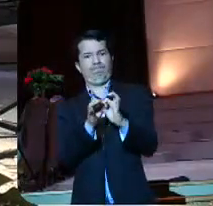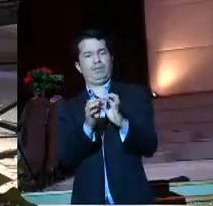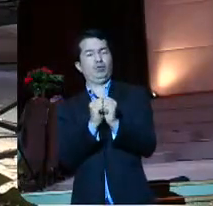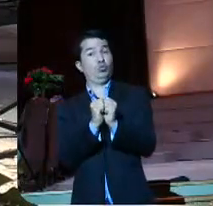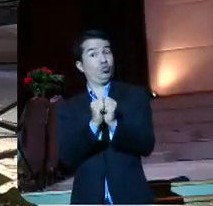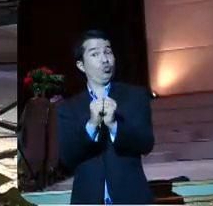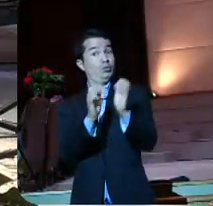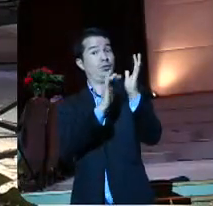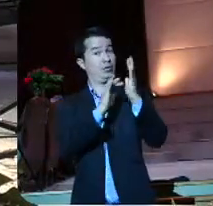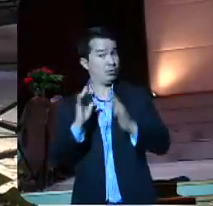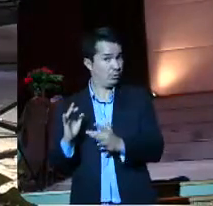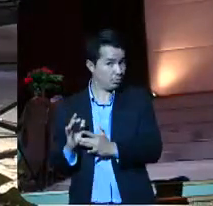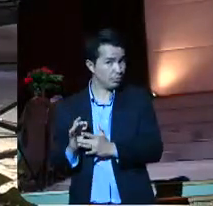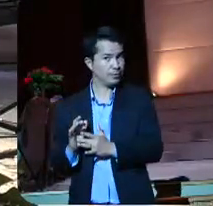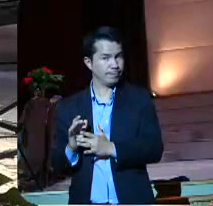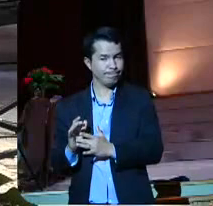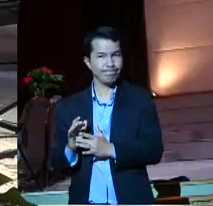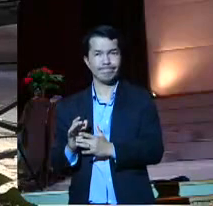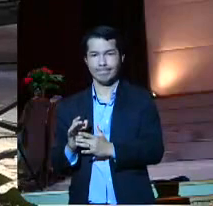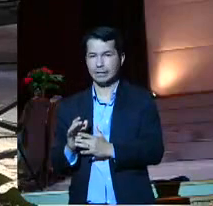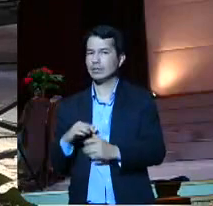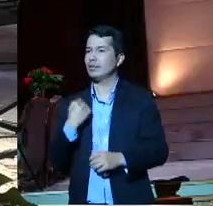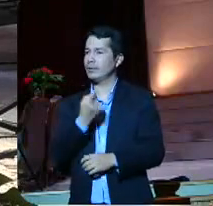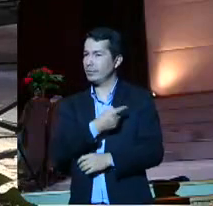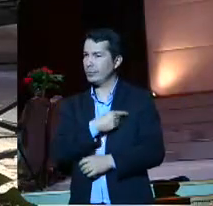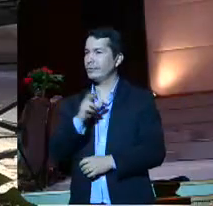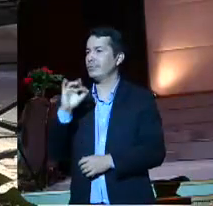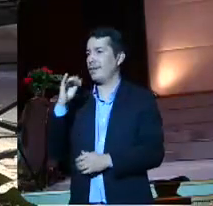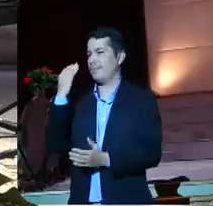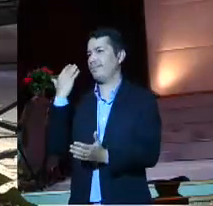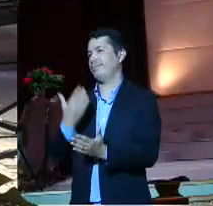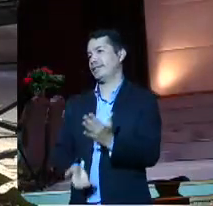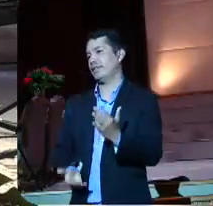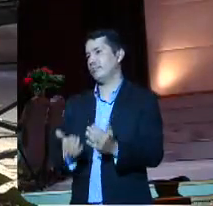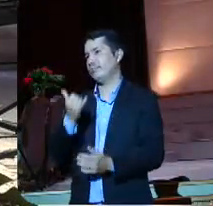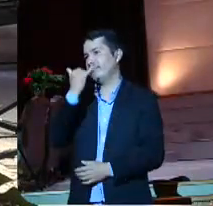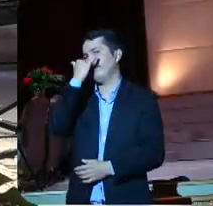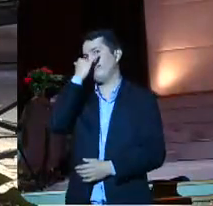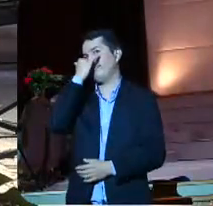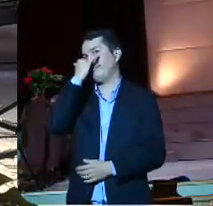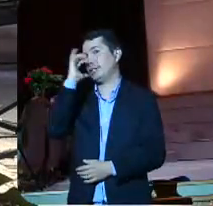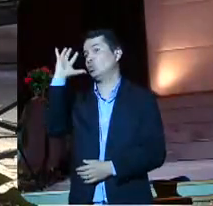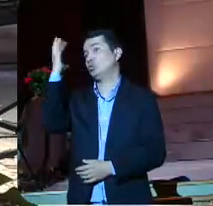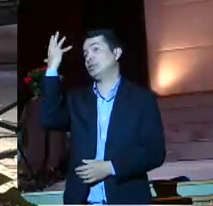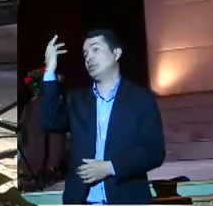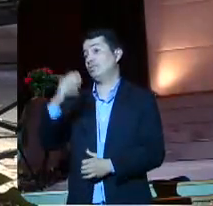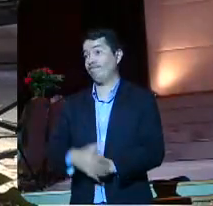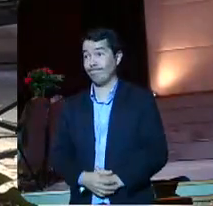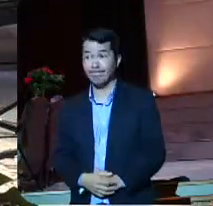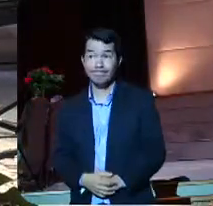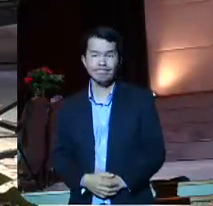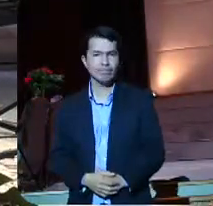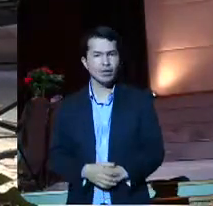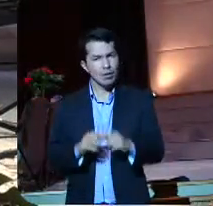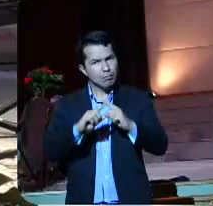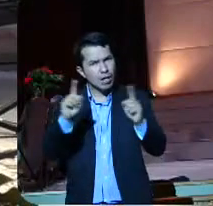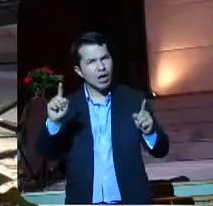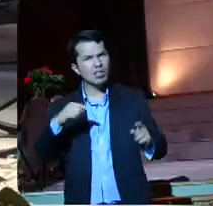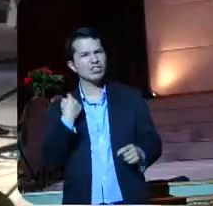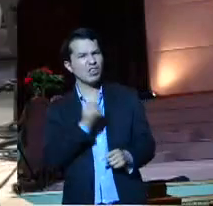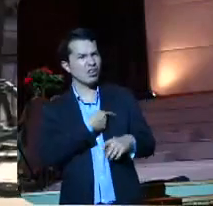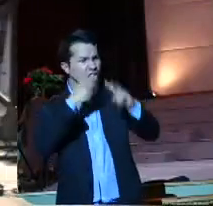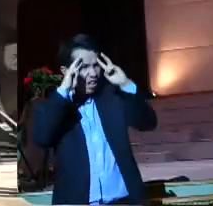do jeito dele, a vontade dele, e não do nosso jeito. Porque do nosso jeito, queridos, a gente fez a